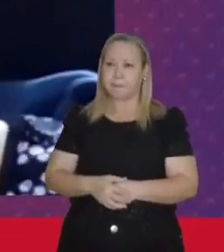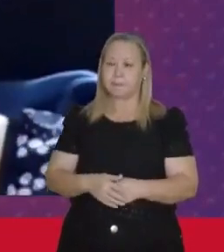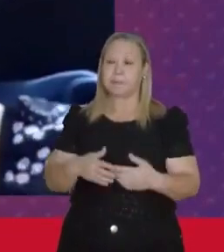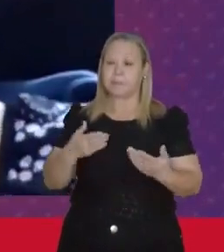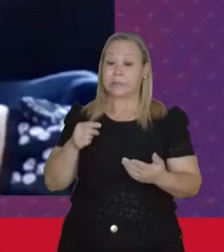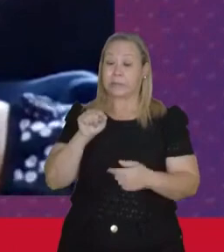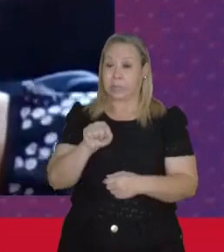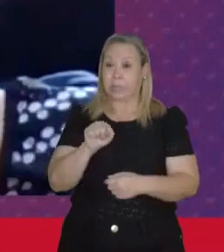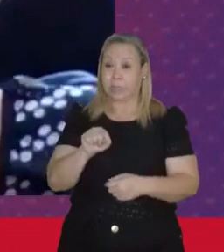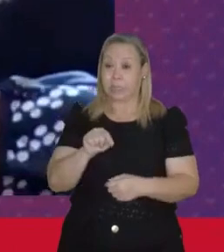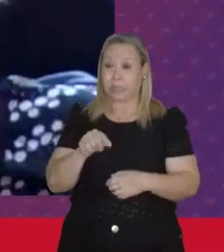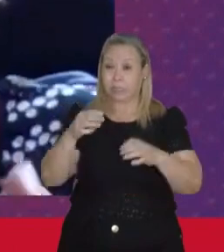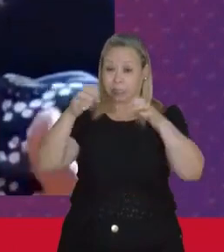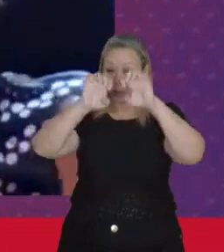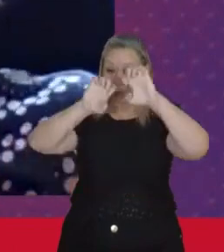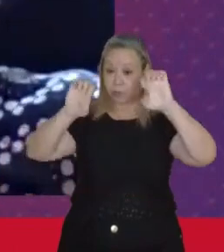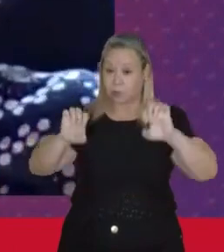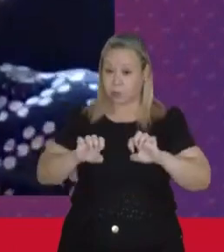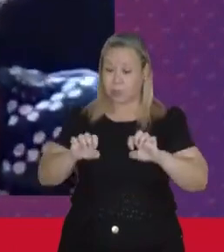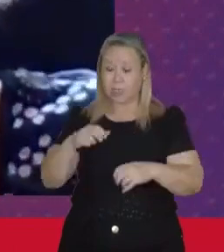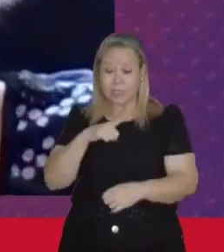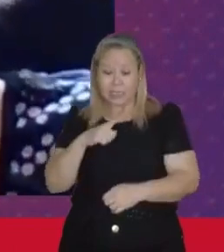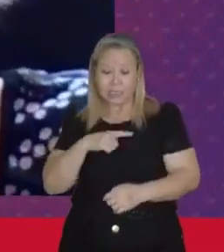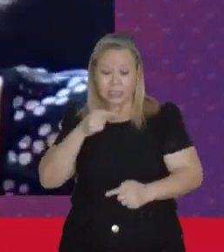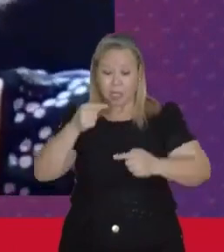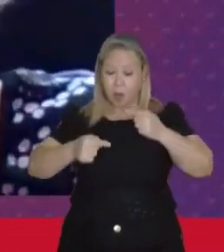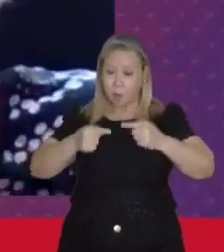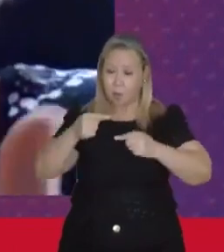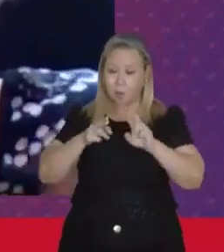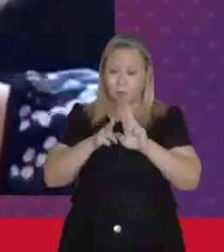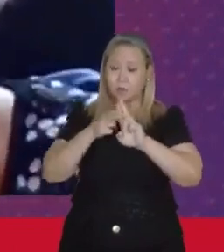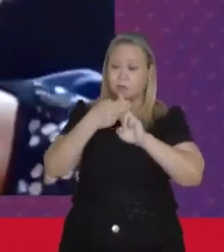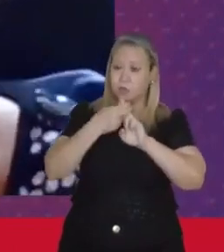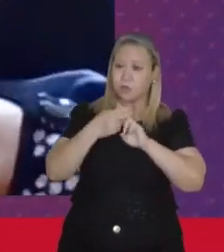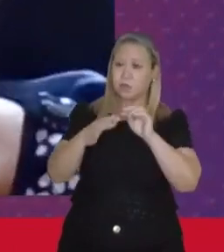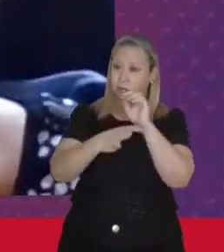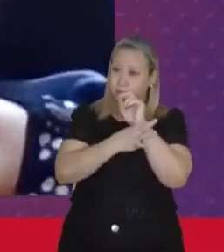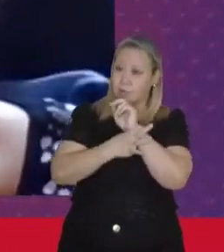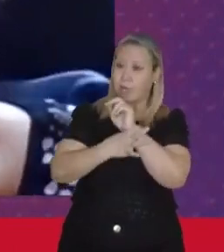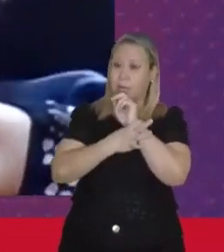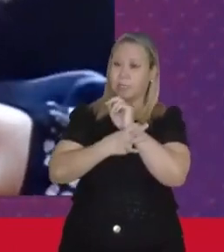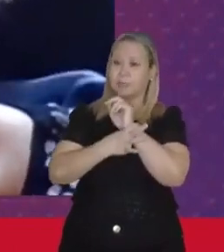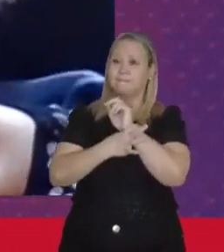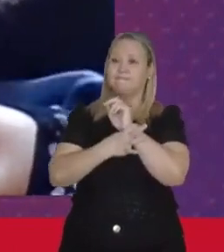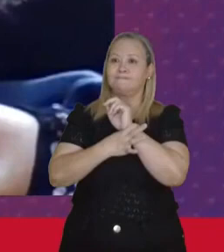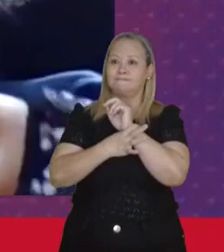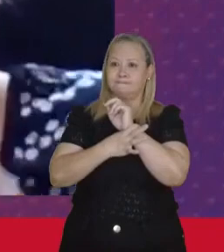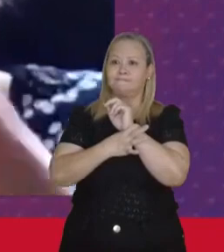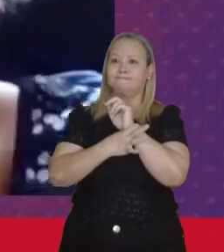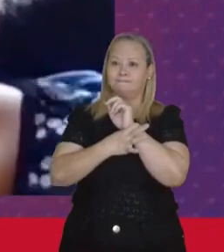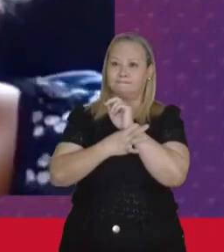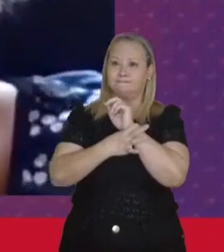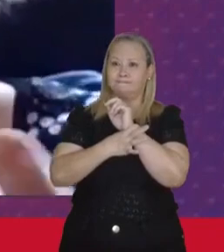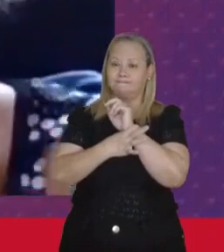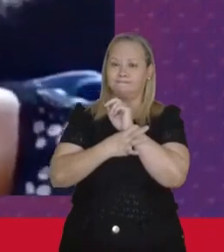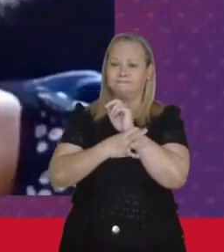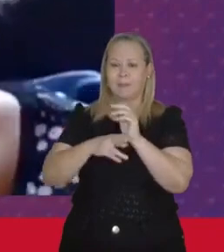E isso, tem que existir políticas no SUS que garantam